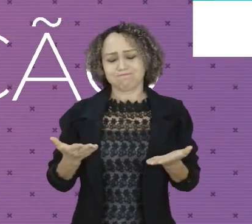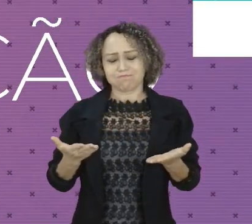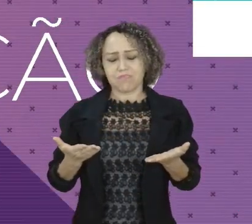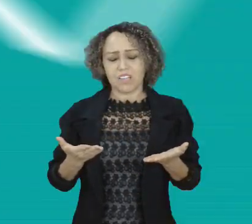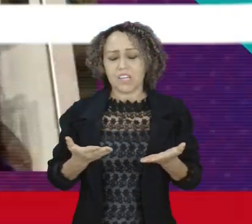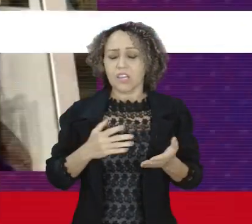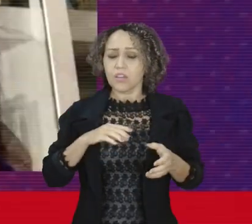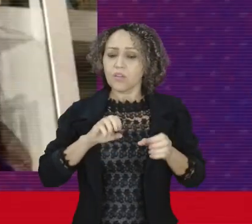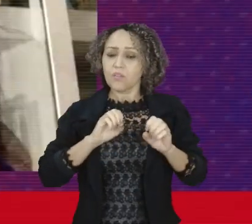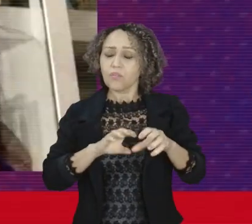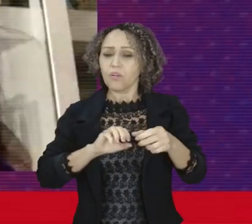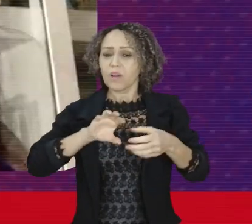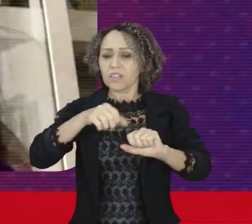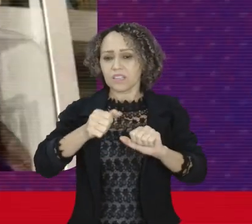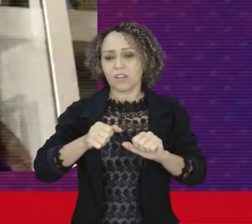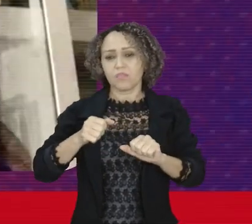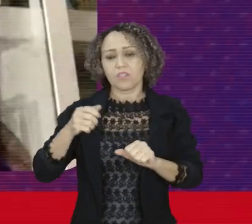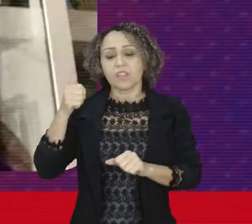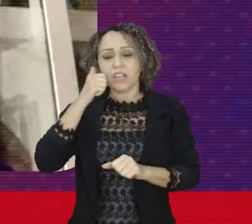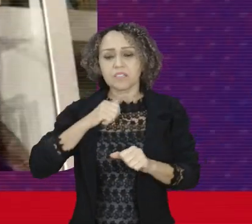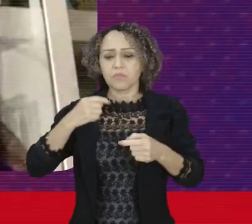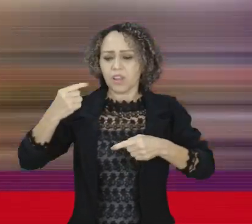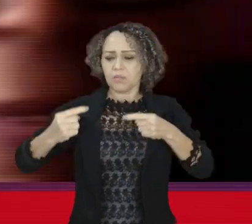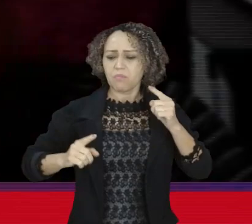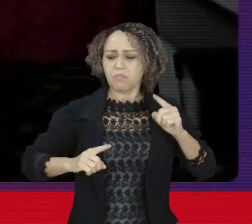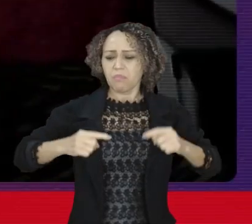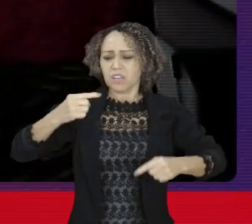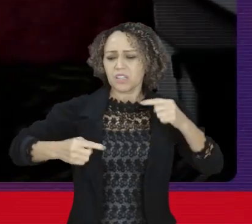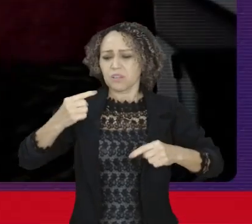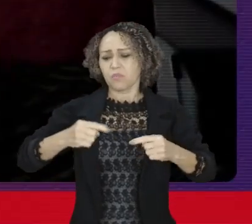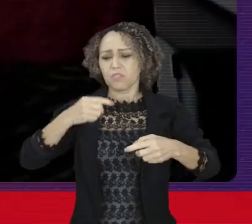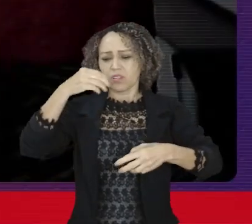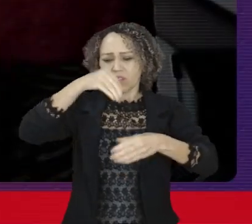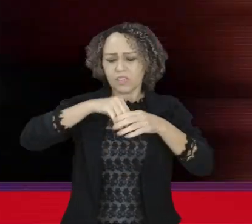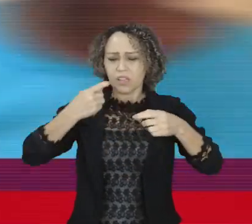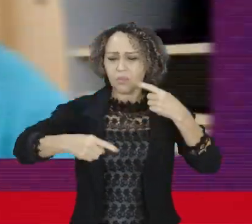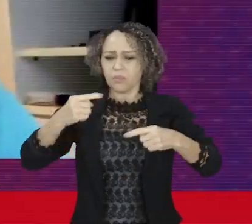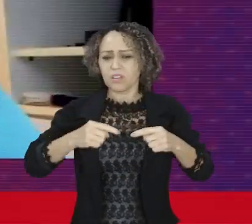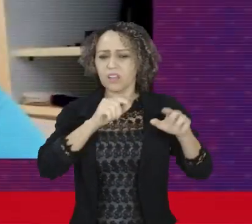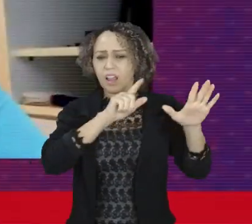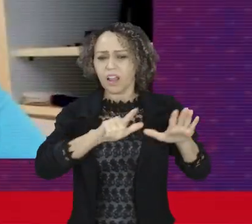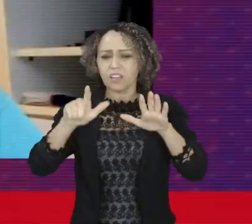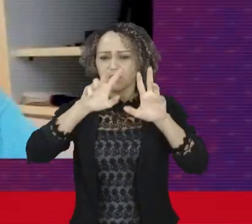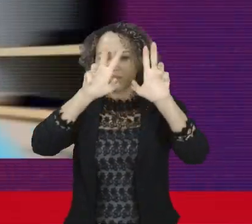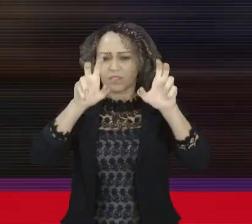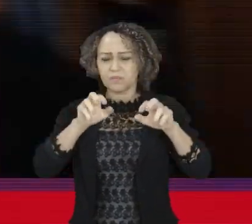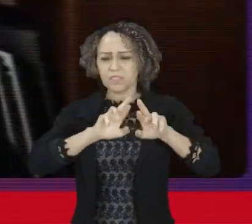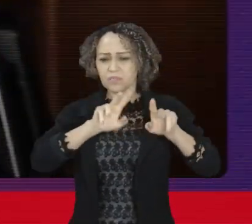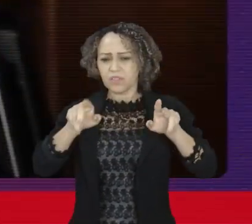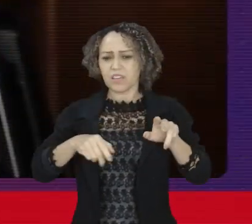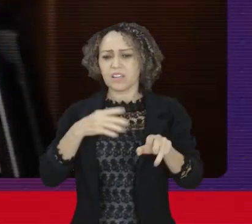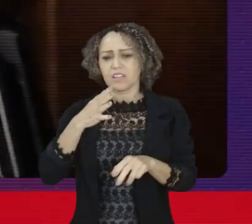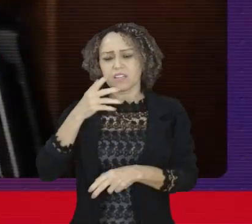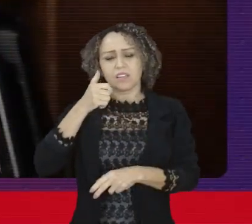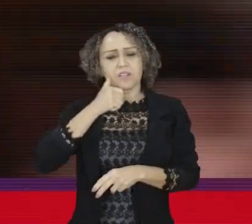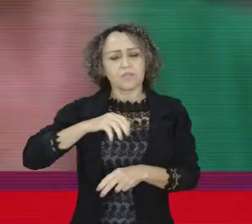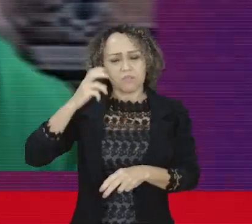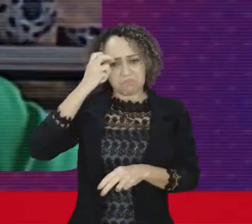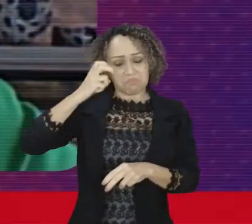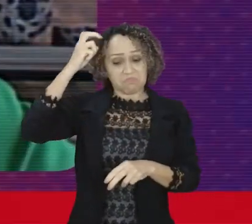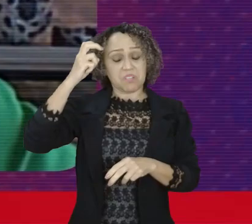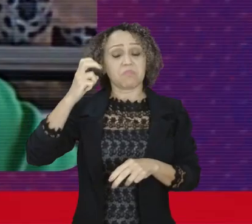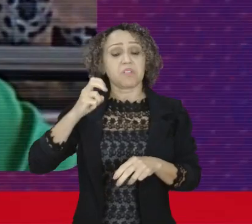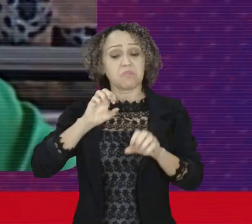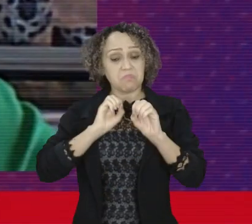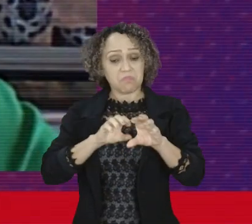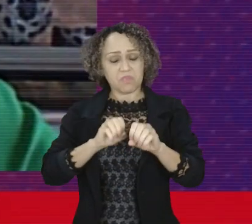das mulheres para a disputa política. A cada semana, um tema diferente será trabalhado em aulas preparadas por especialistas e mulheres de notório saber.